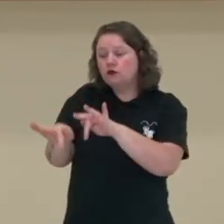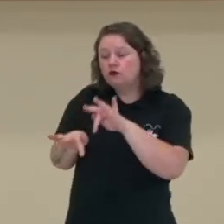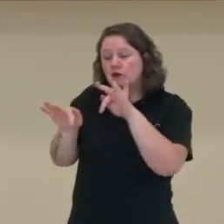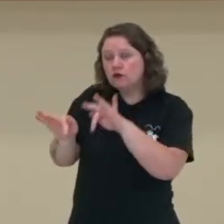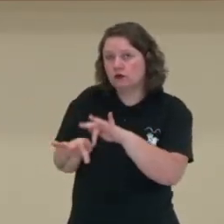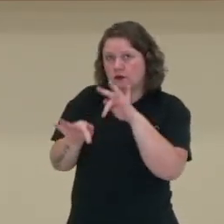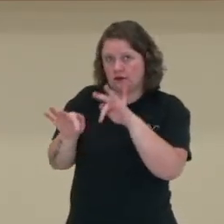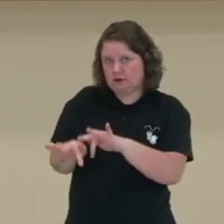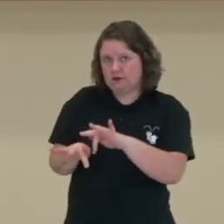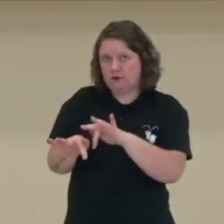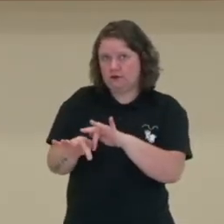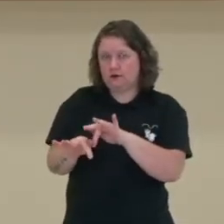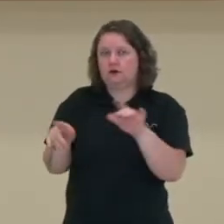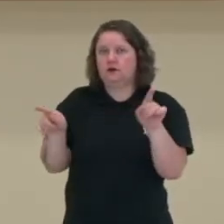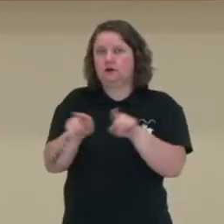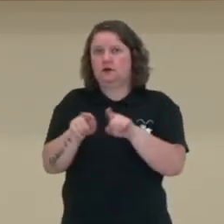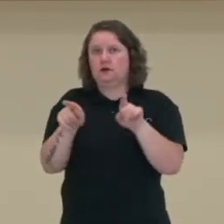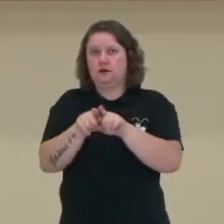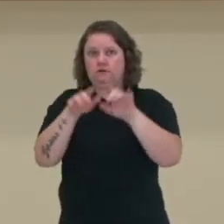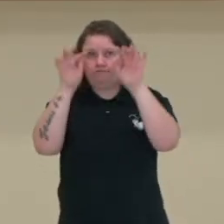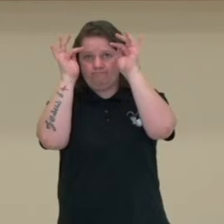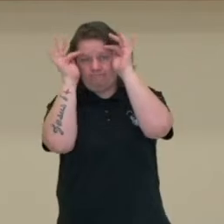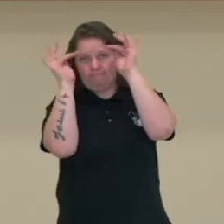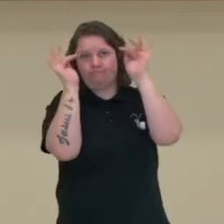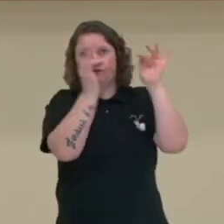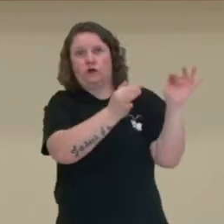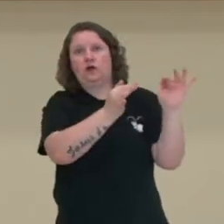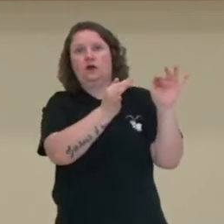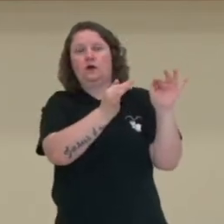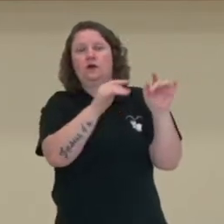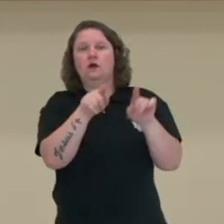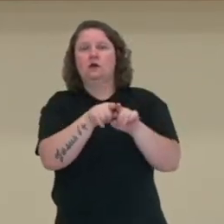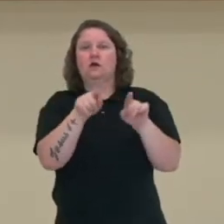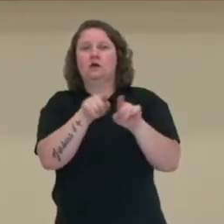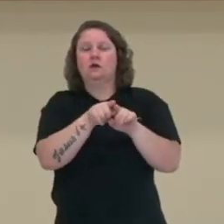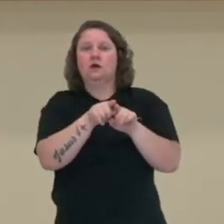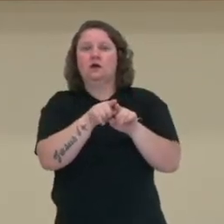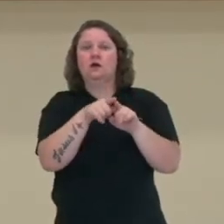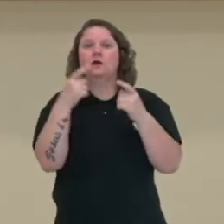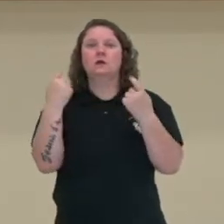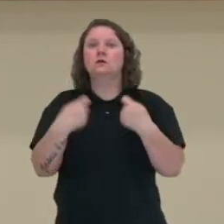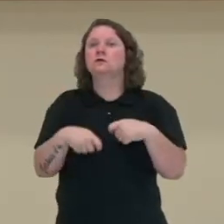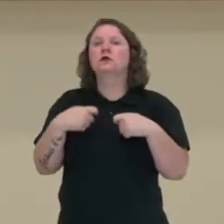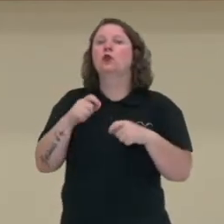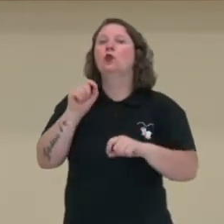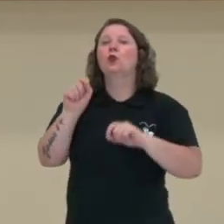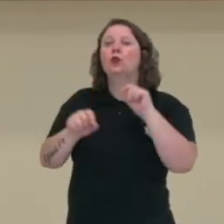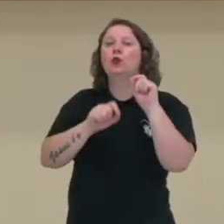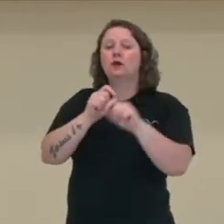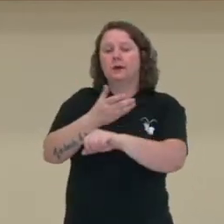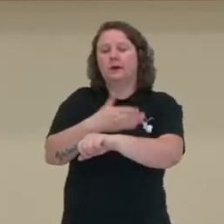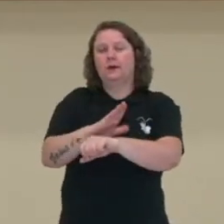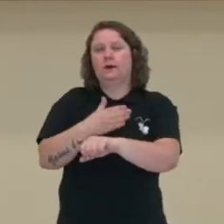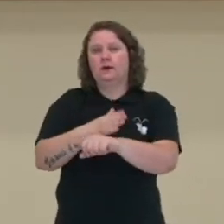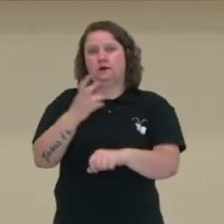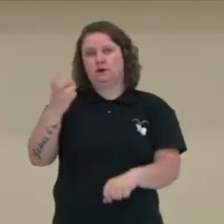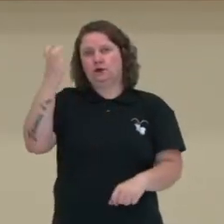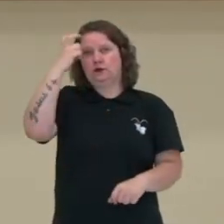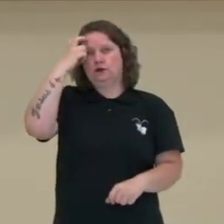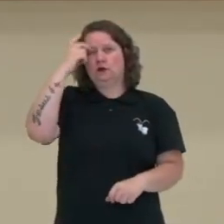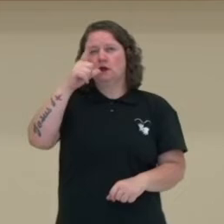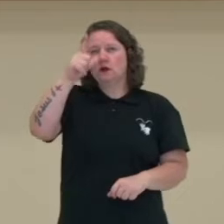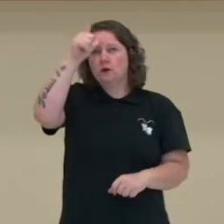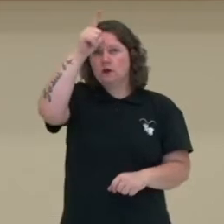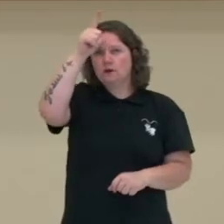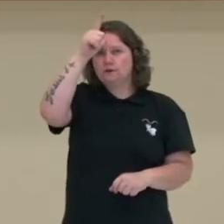romano. Somado à fidelidade, ao comitatus, que era uma prática da cultura germânica, de